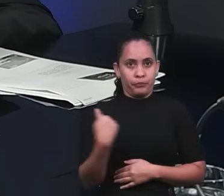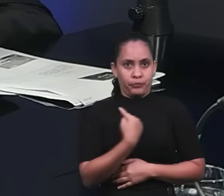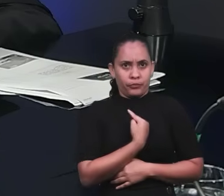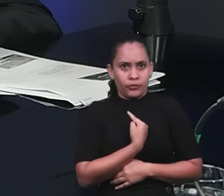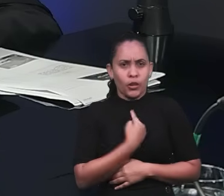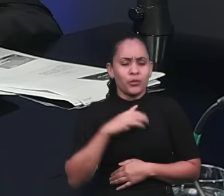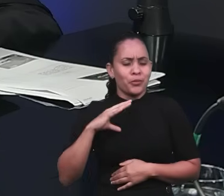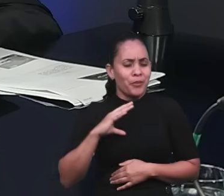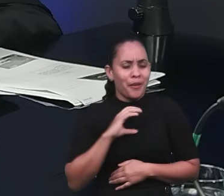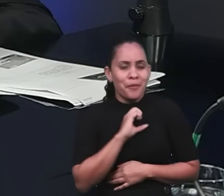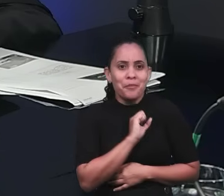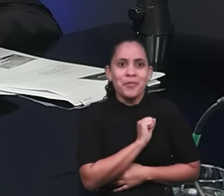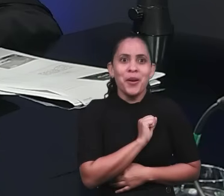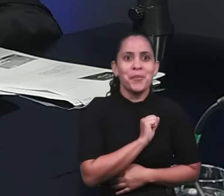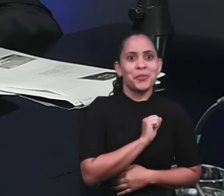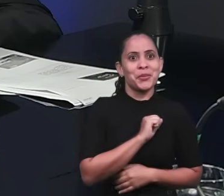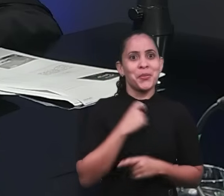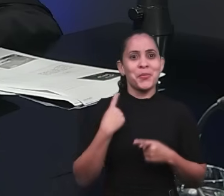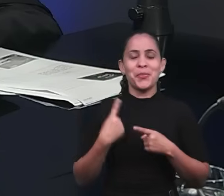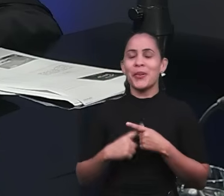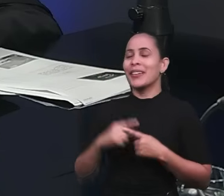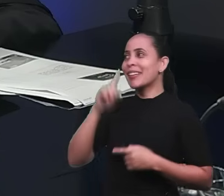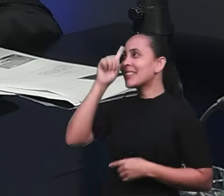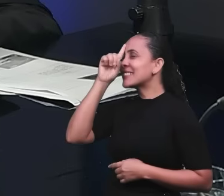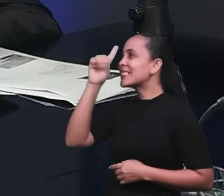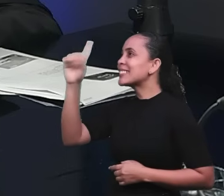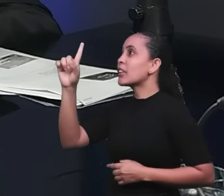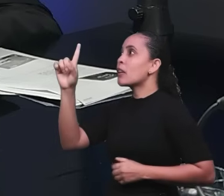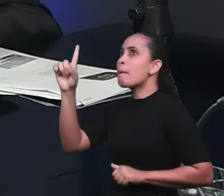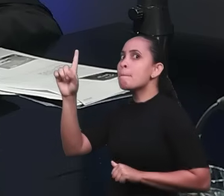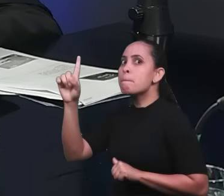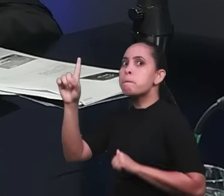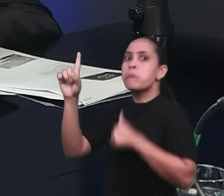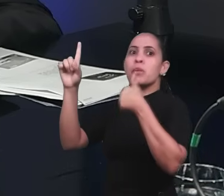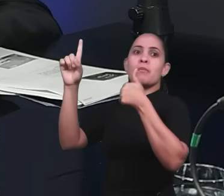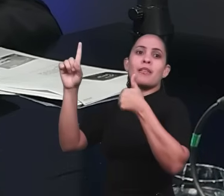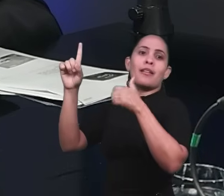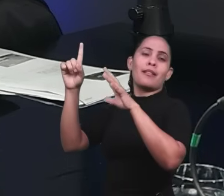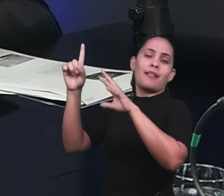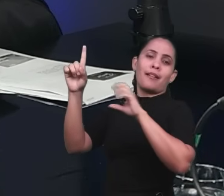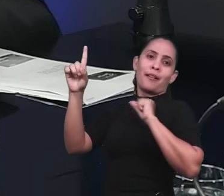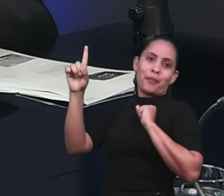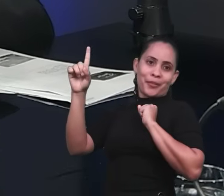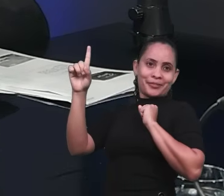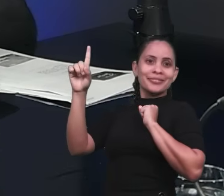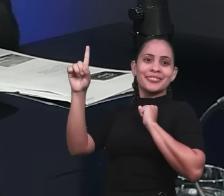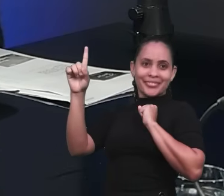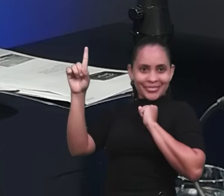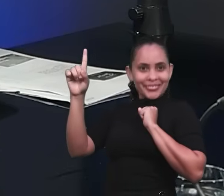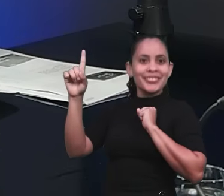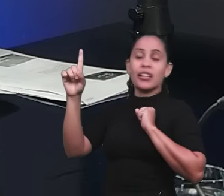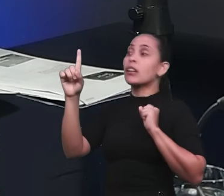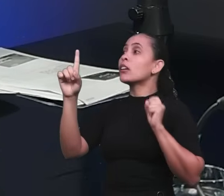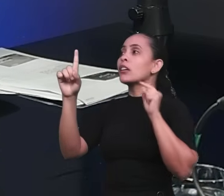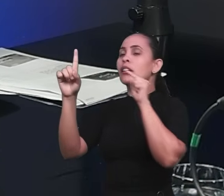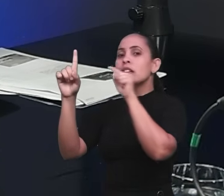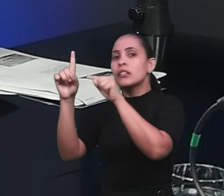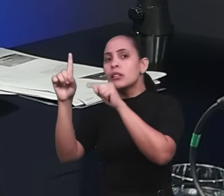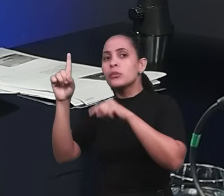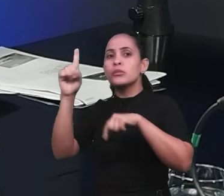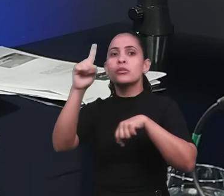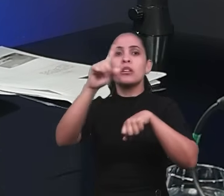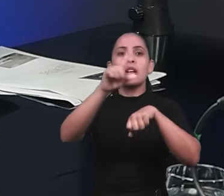amamos porque ele nos amou primeiro. Então, Deus elege o homem